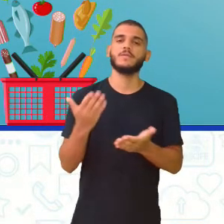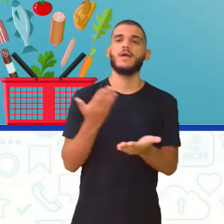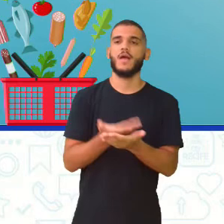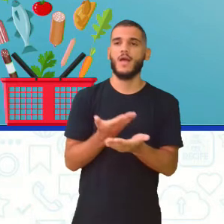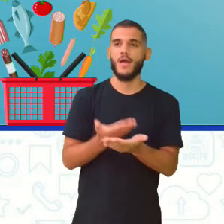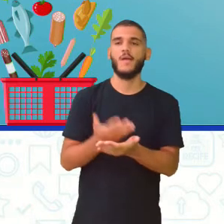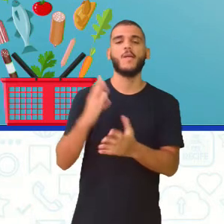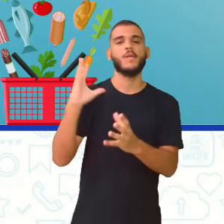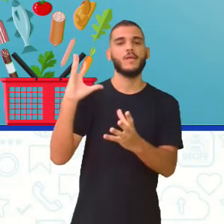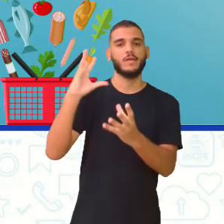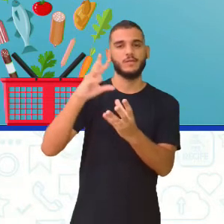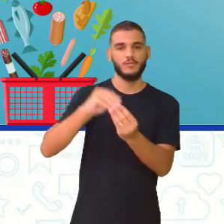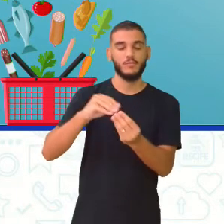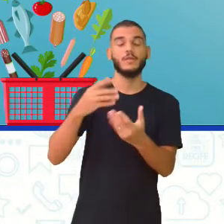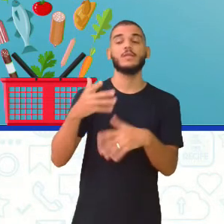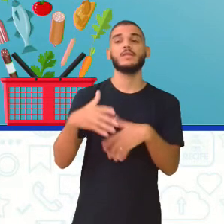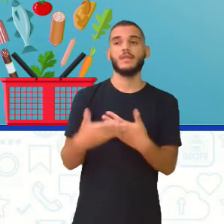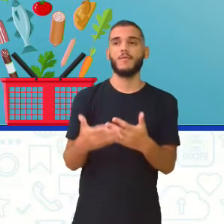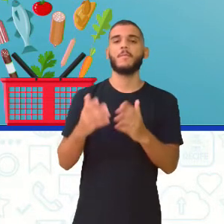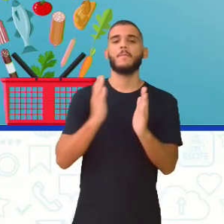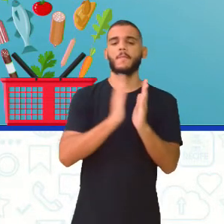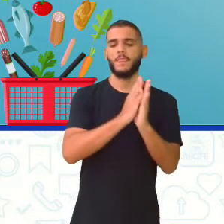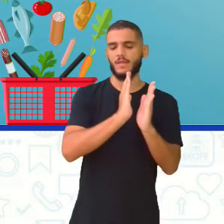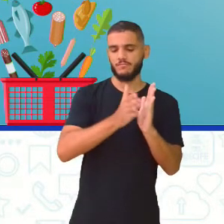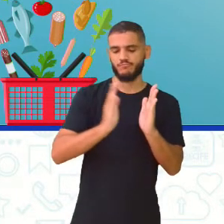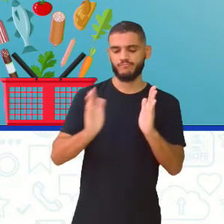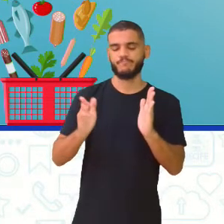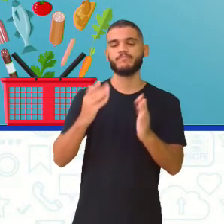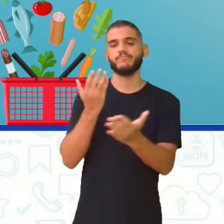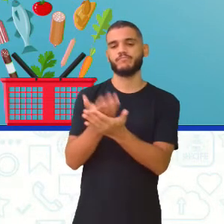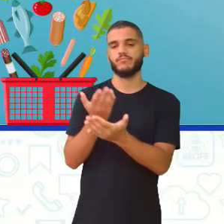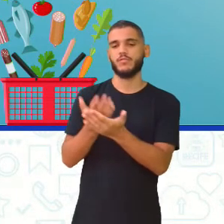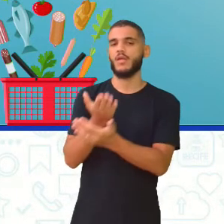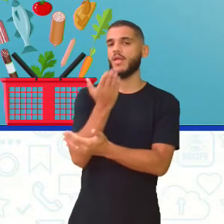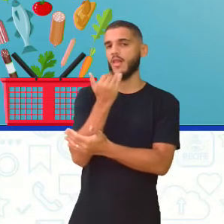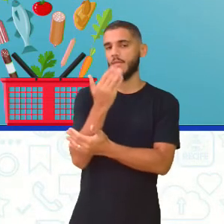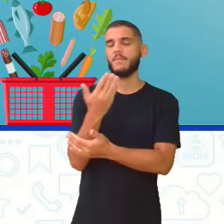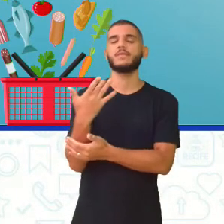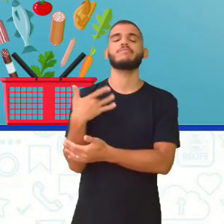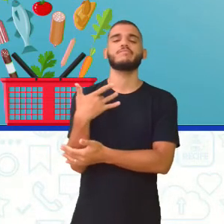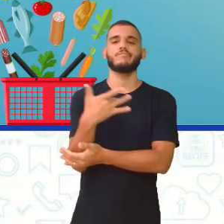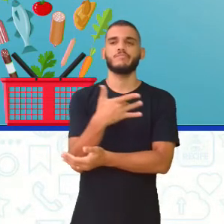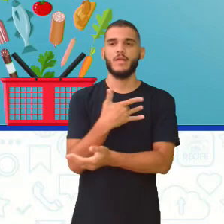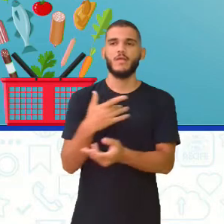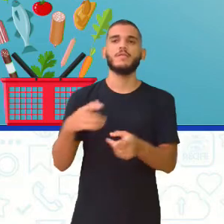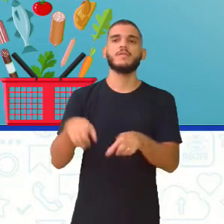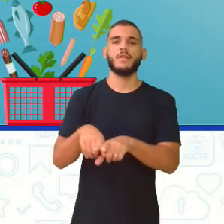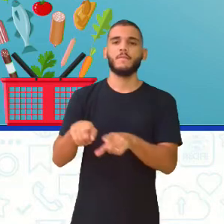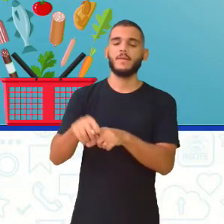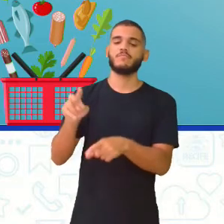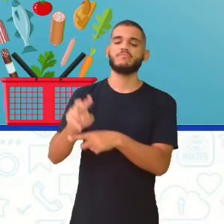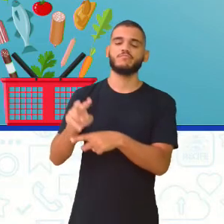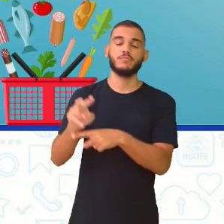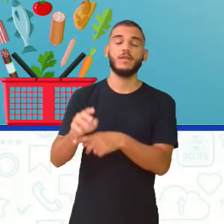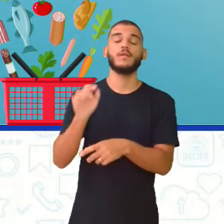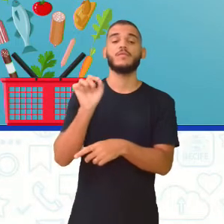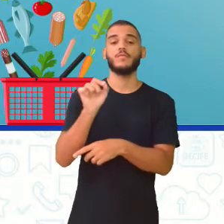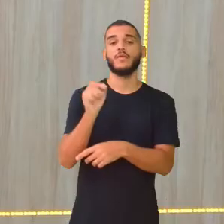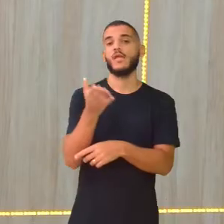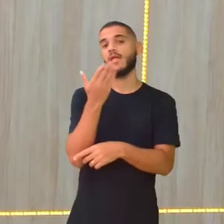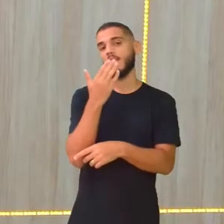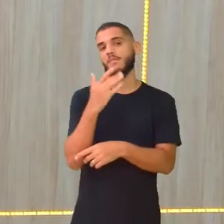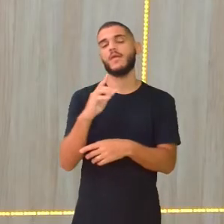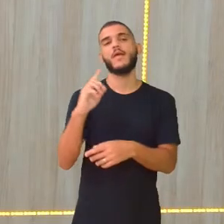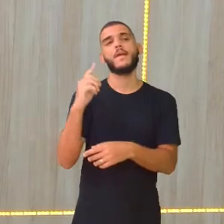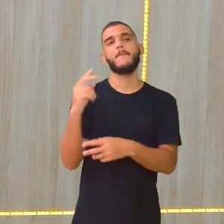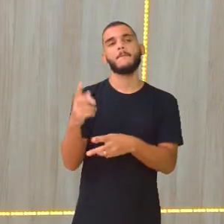né? Na sequência de estudo de alimentos, nós já vimos a respeito da alimentação saudável e conservação dos alimentos. Então a gente viu aí a